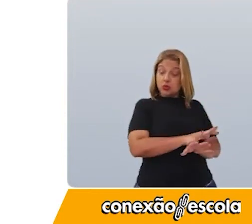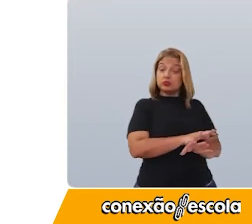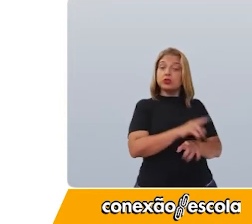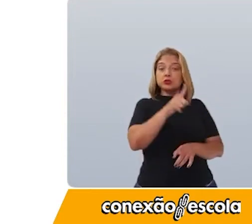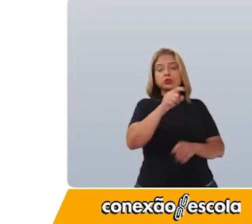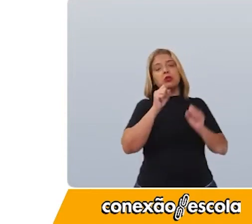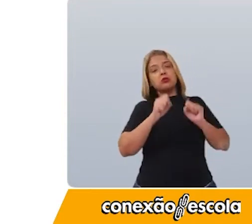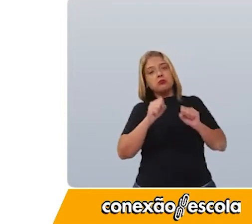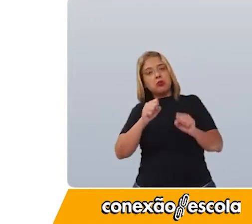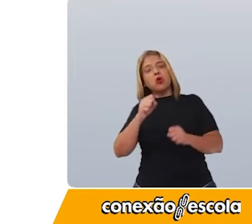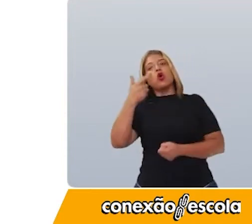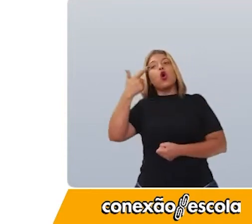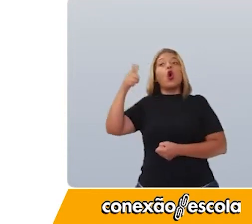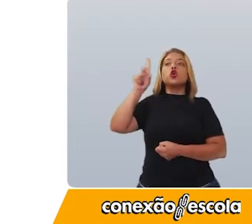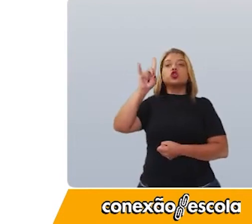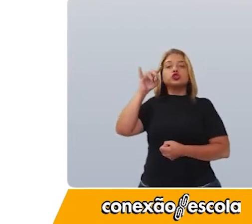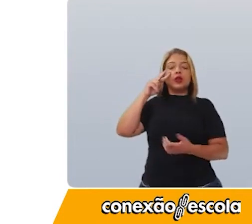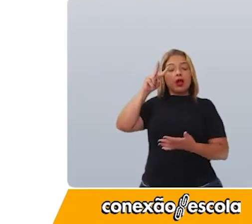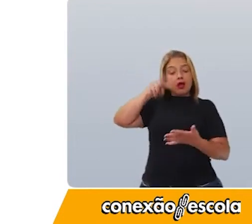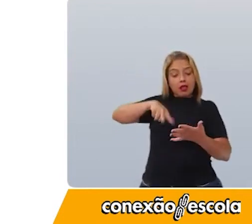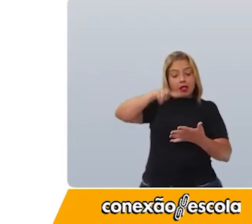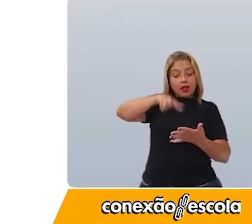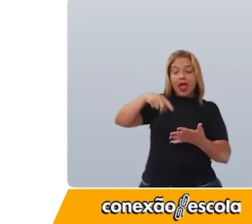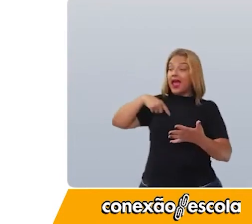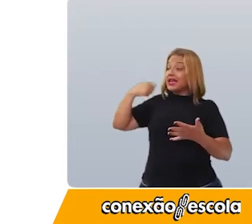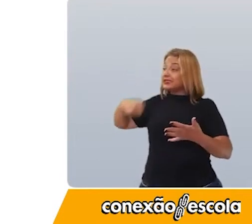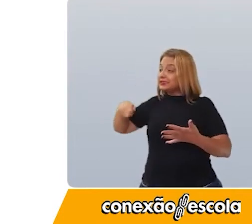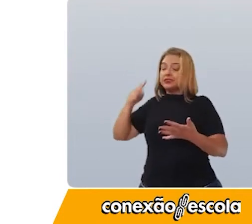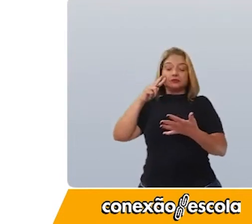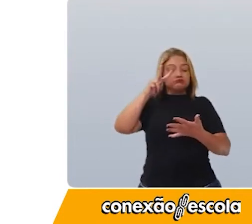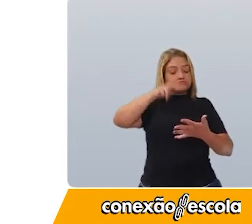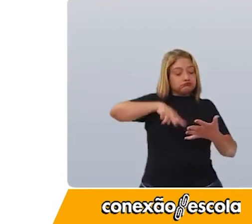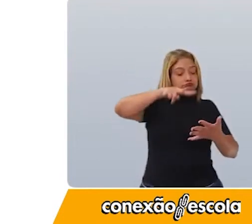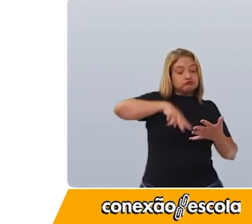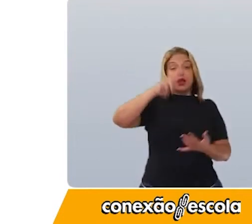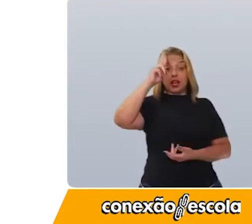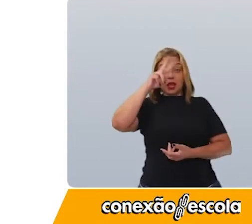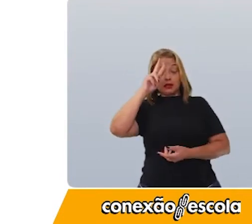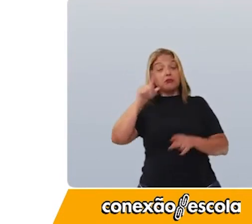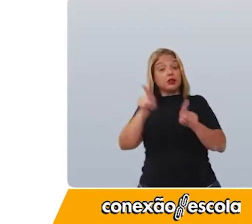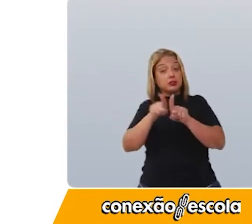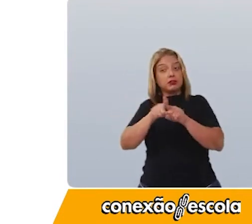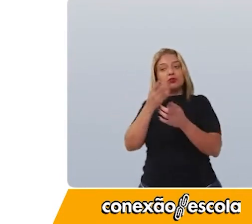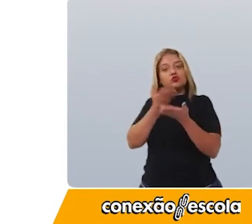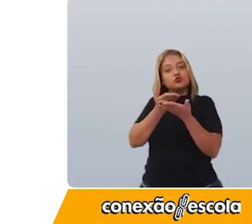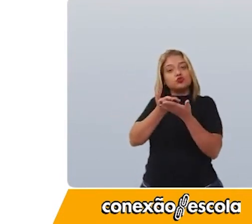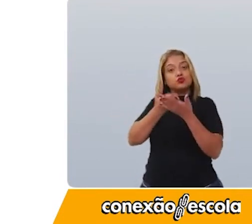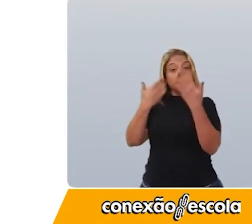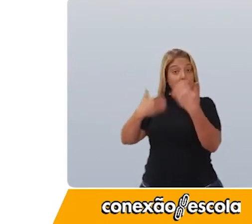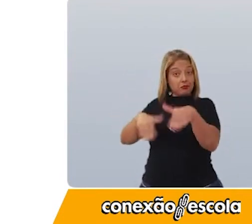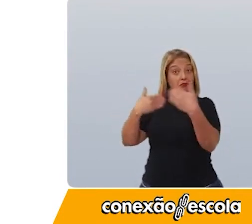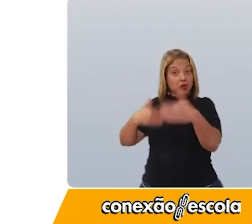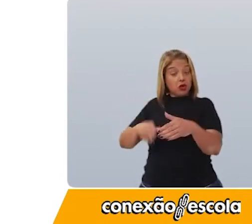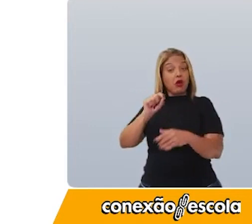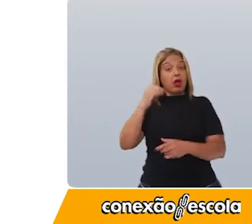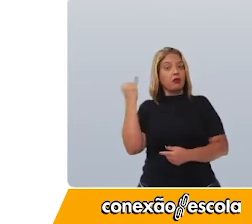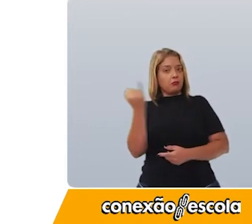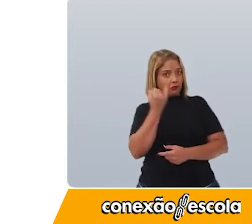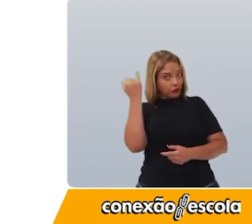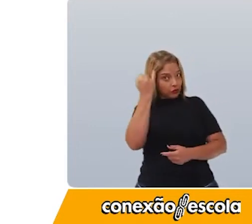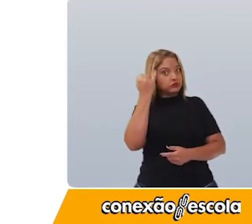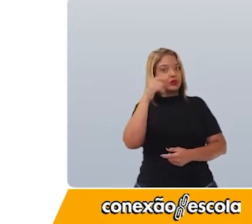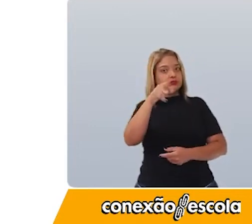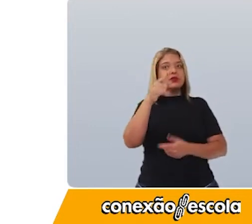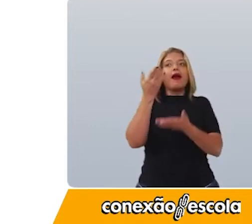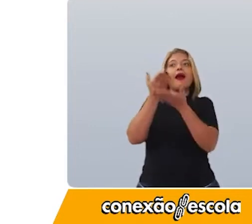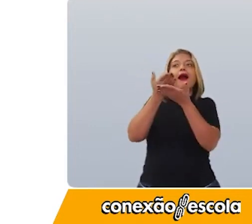pode retomá-la diante de alguma necessidade, como, por exemplo, estudar para a prova. Veja a importância de fazer anotações durante as